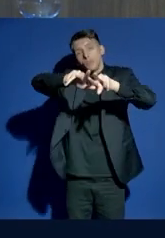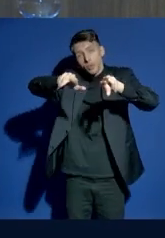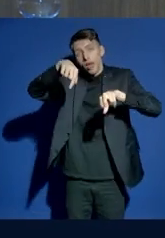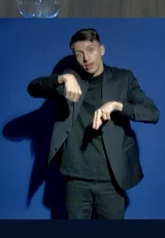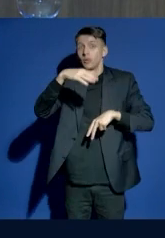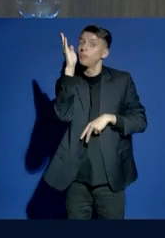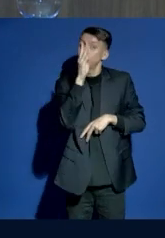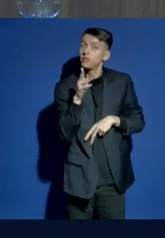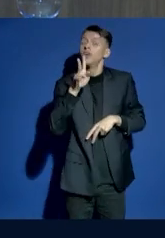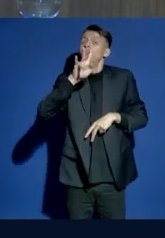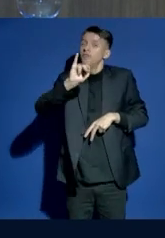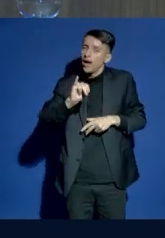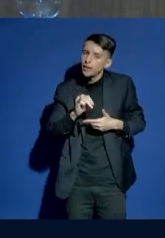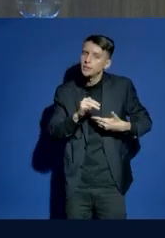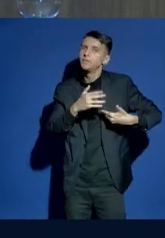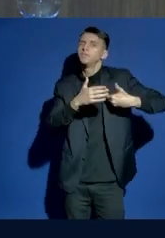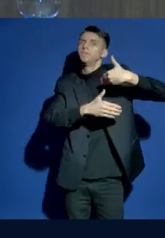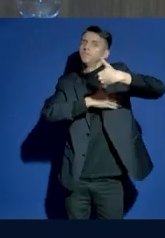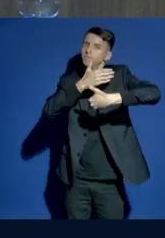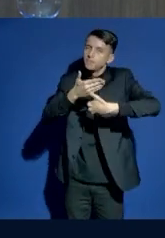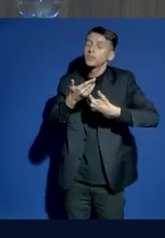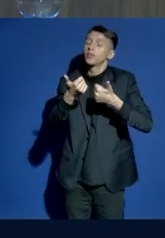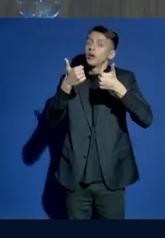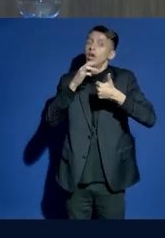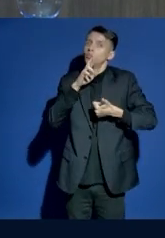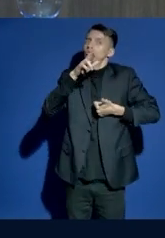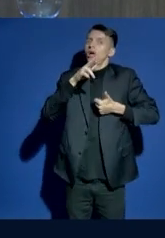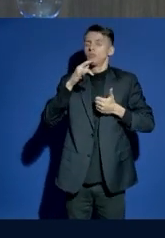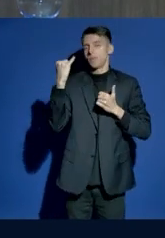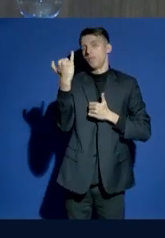continuará fazendo um papel cada vez mais importante.